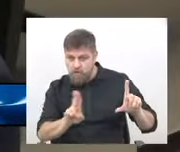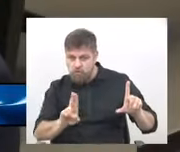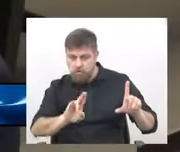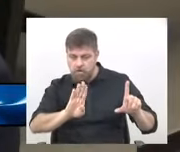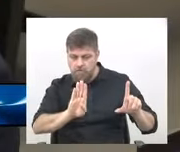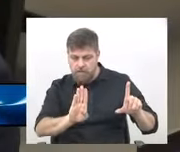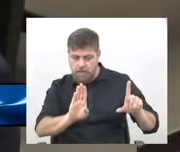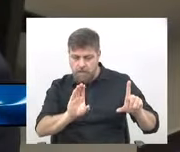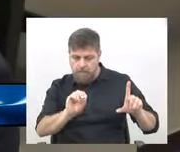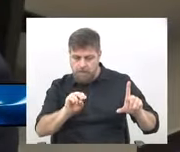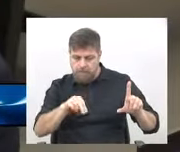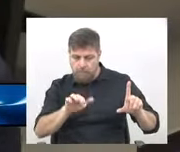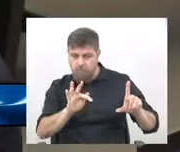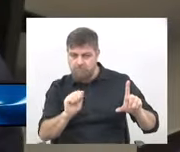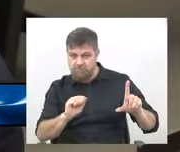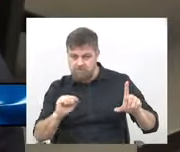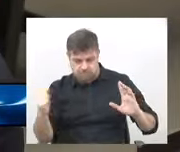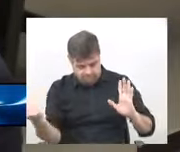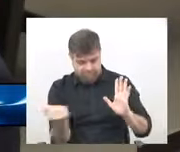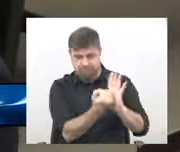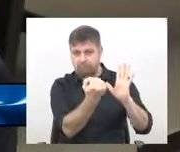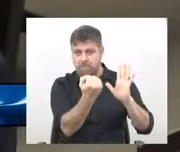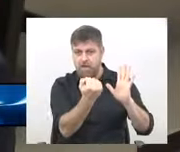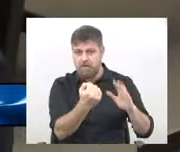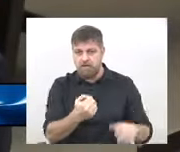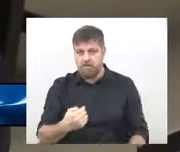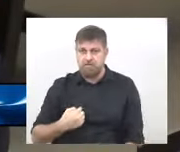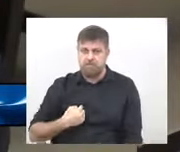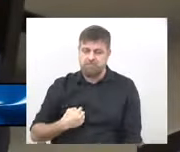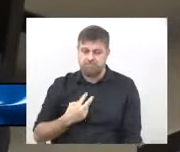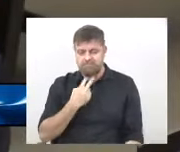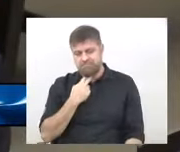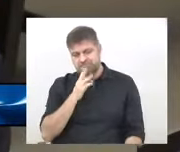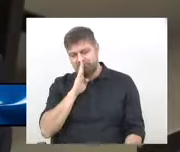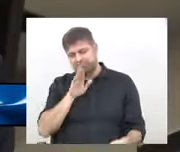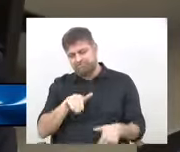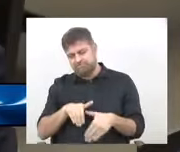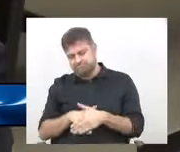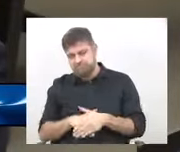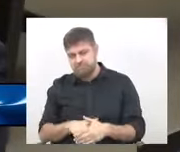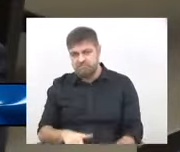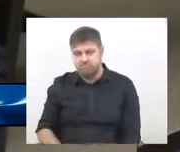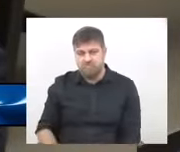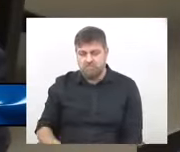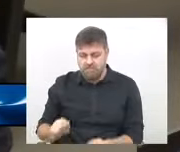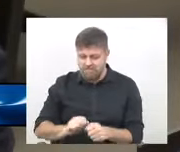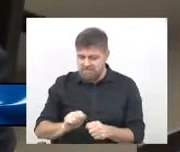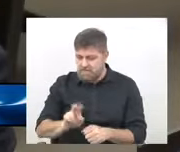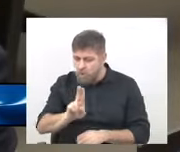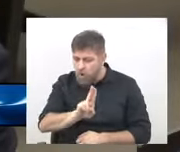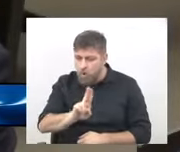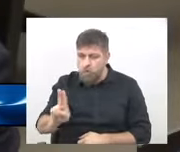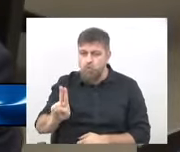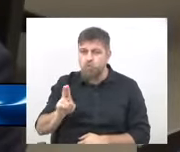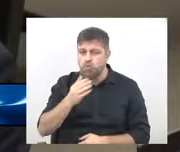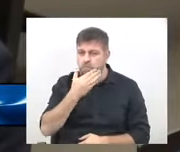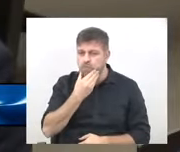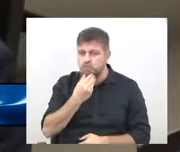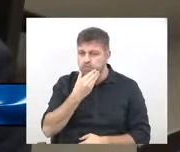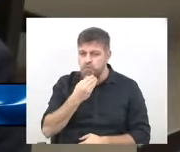Campinas, eu não poderia deixar de render essa homenagem, eternizando o